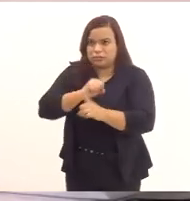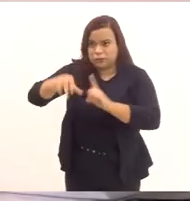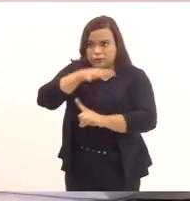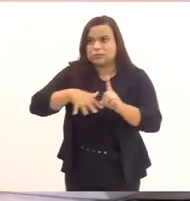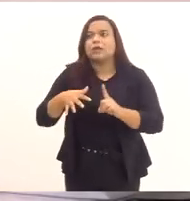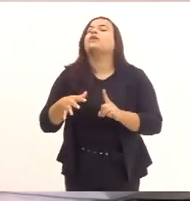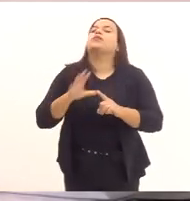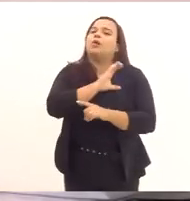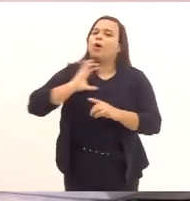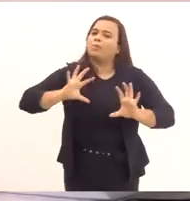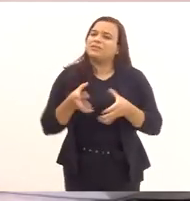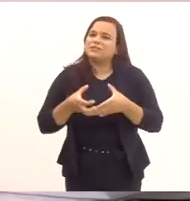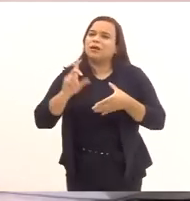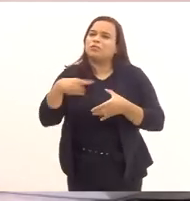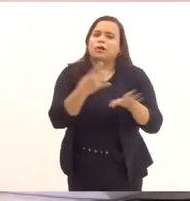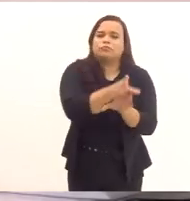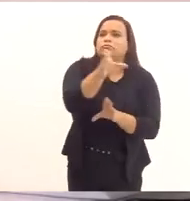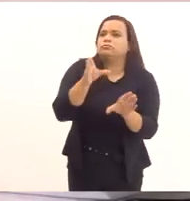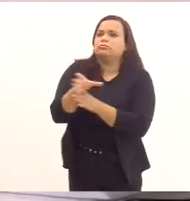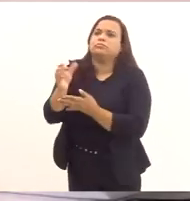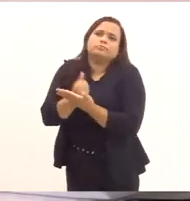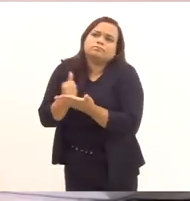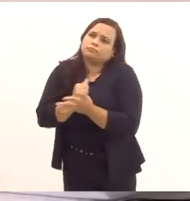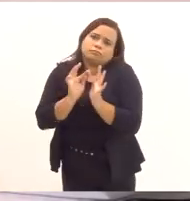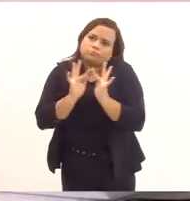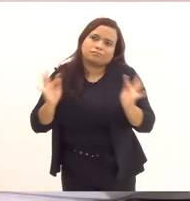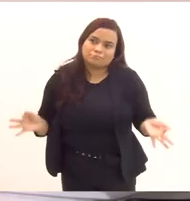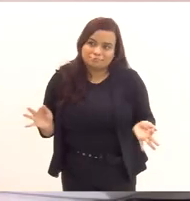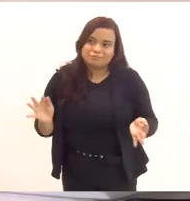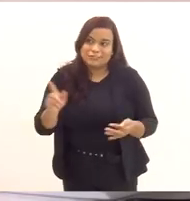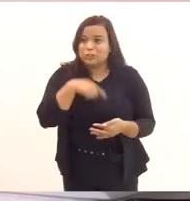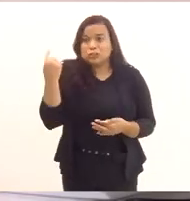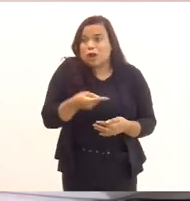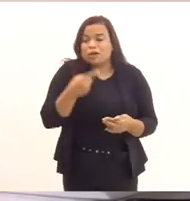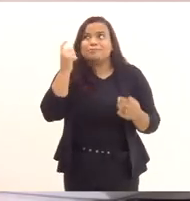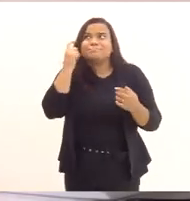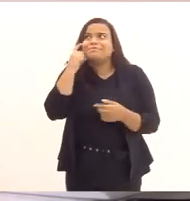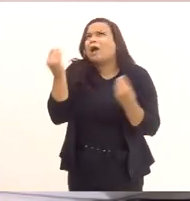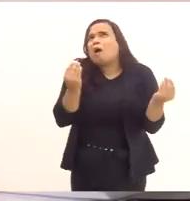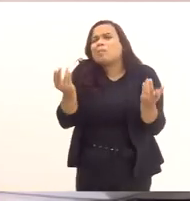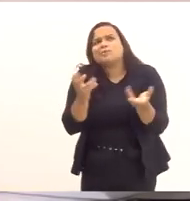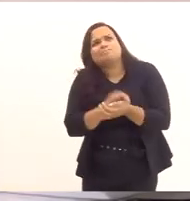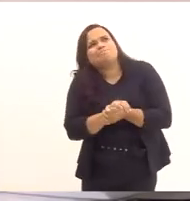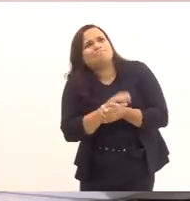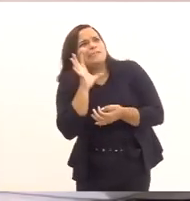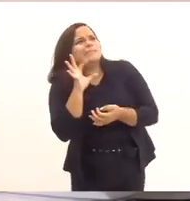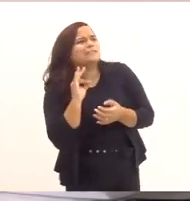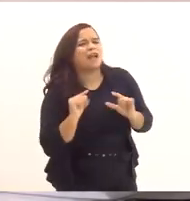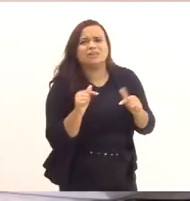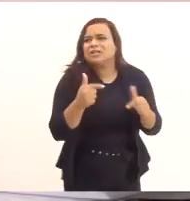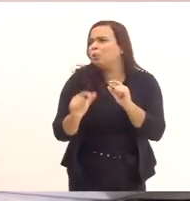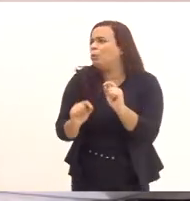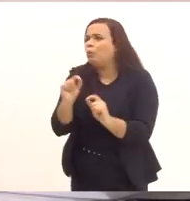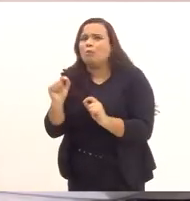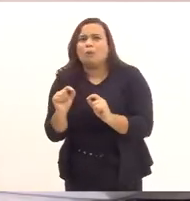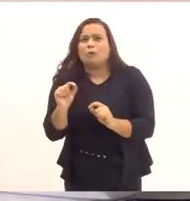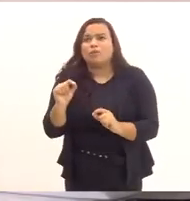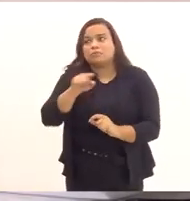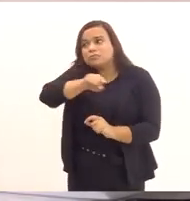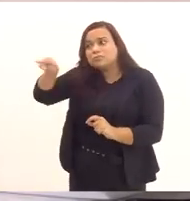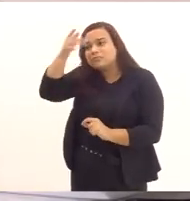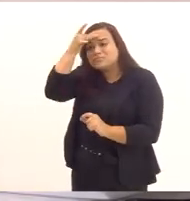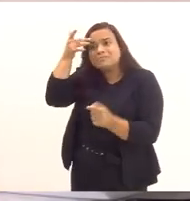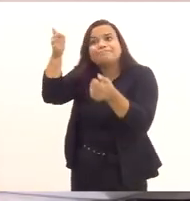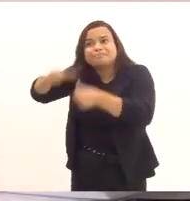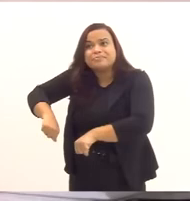gosta dessas orientações básicas aí para os se a gente fica perdido em como como agir o presidente